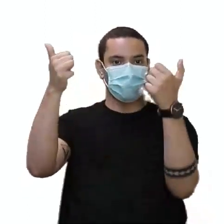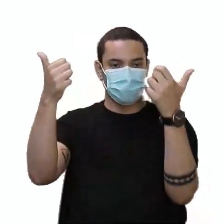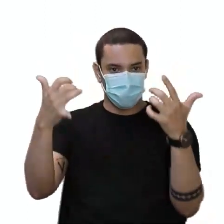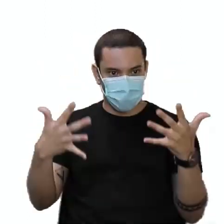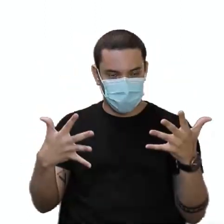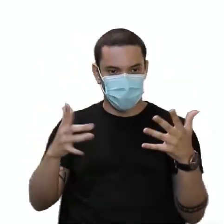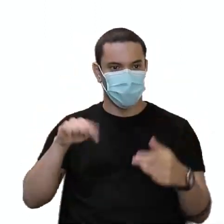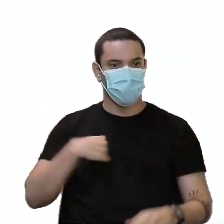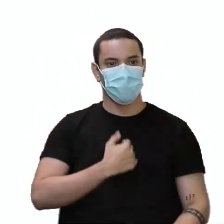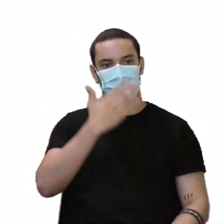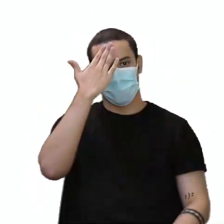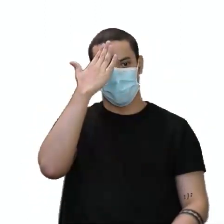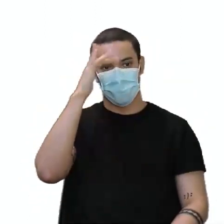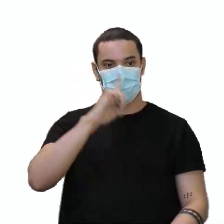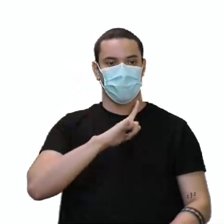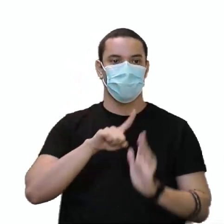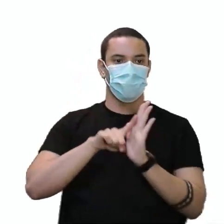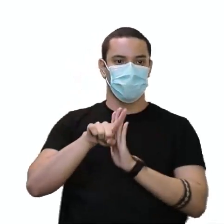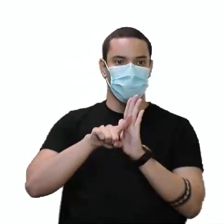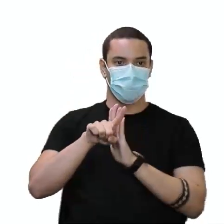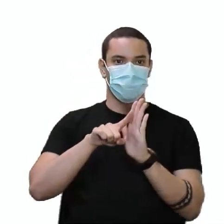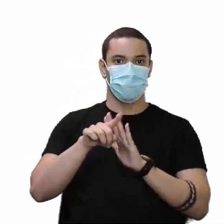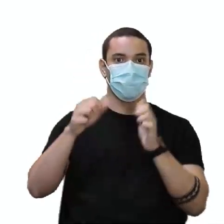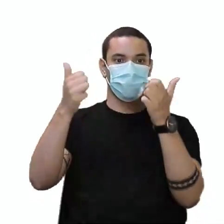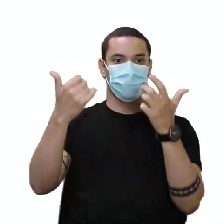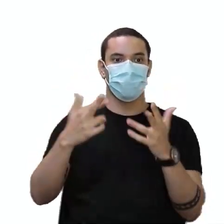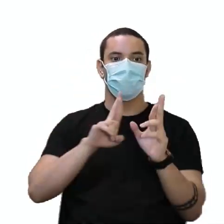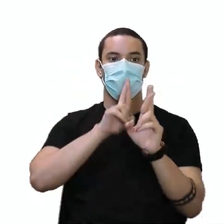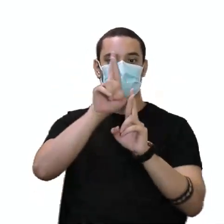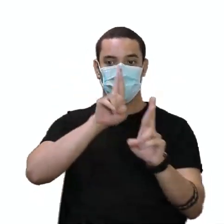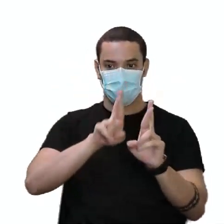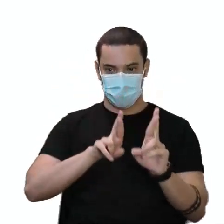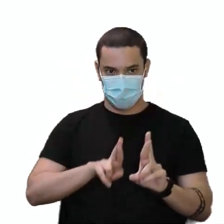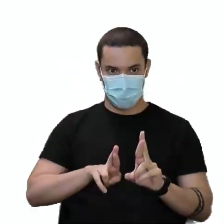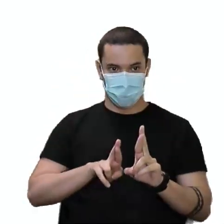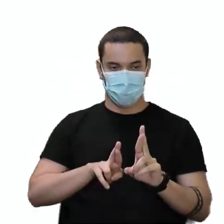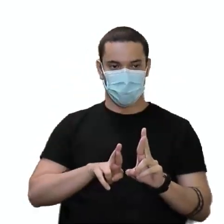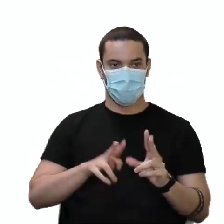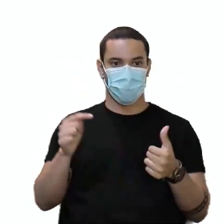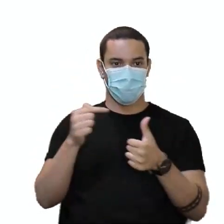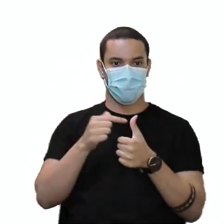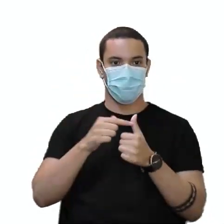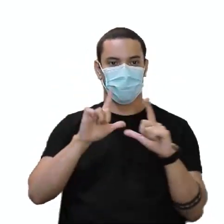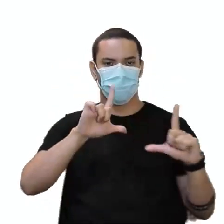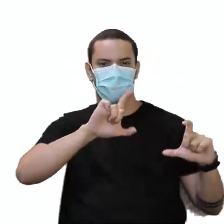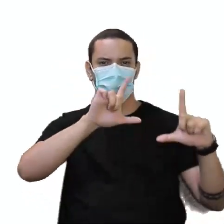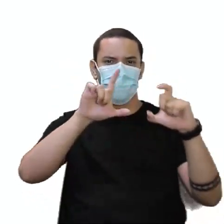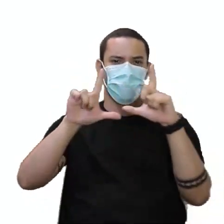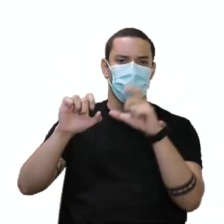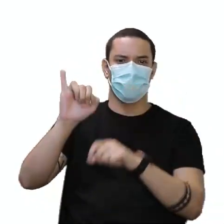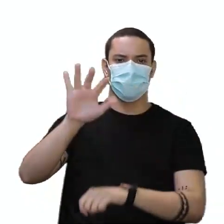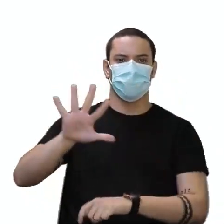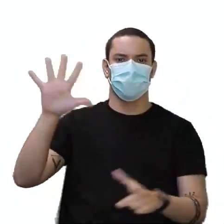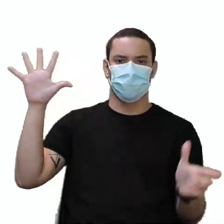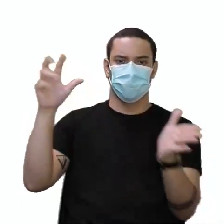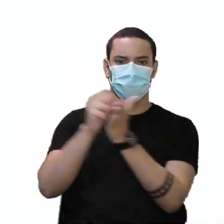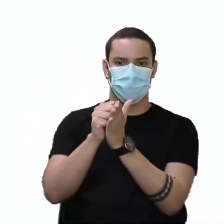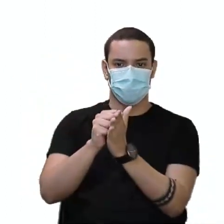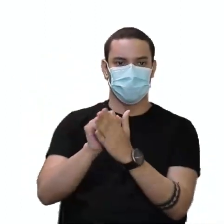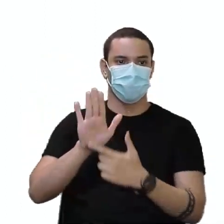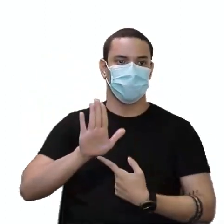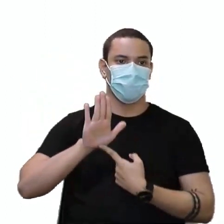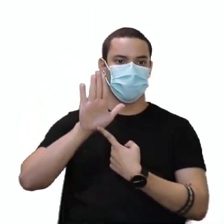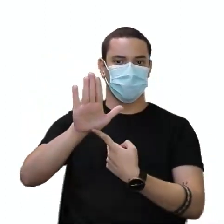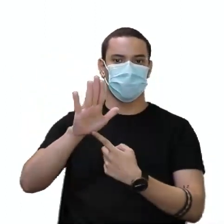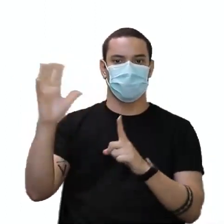que, então a gente sabe que é uma pesquisa e ele está falando de um resultado. A. Fotos com imagens neutras provocaram menor